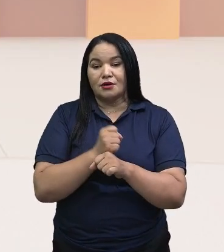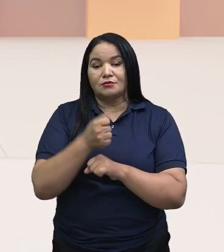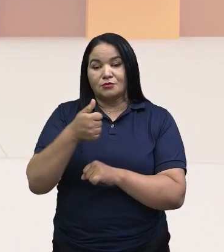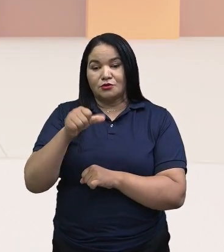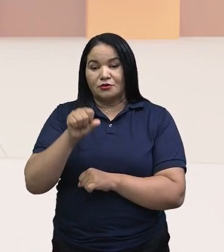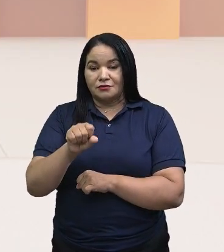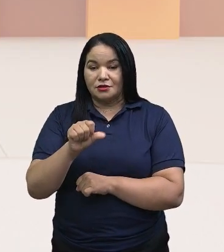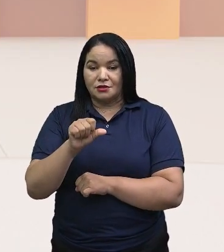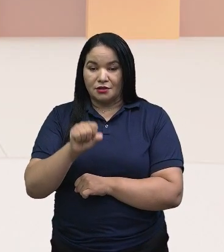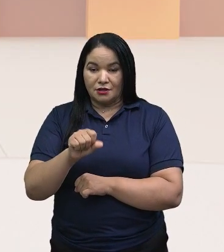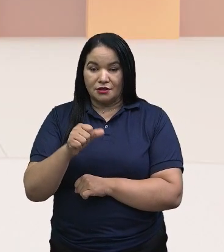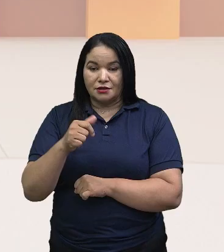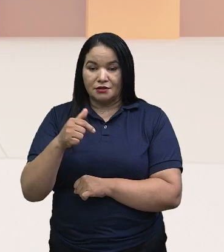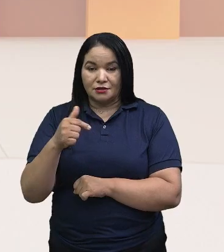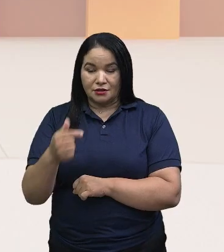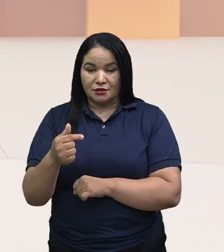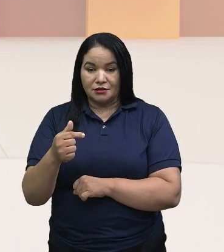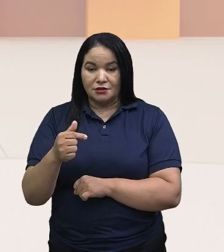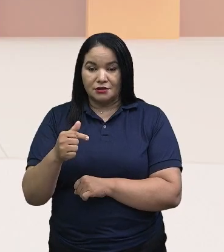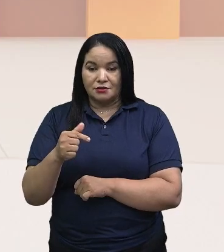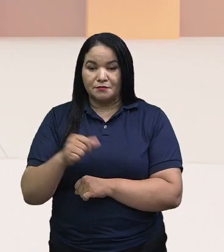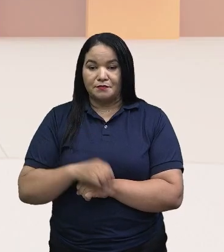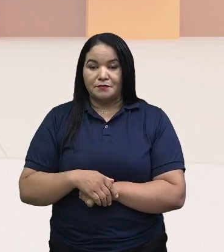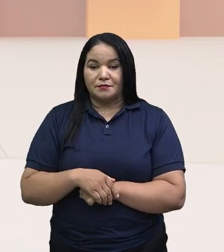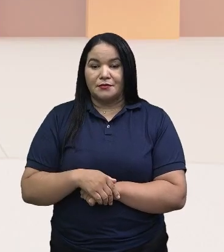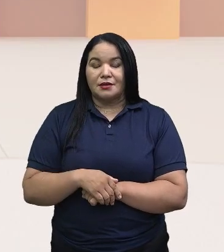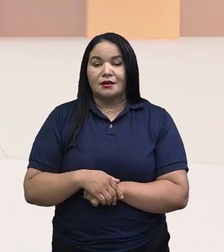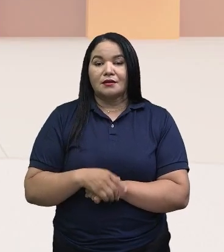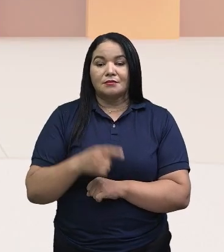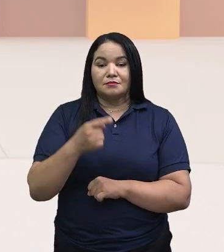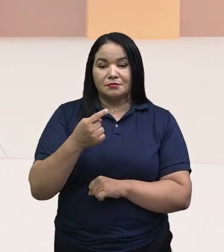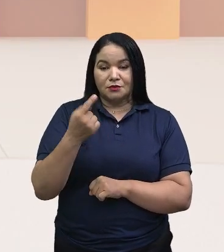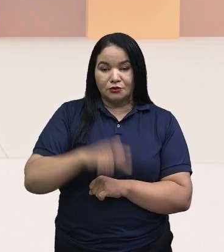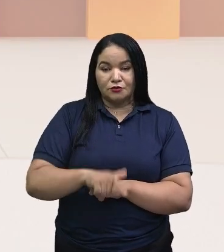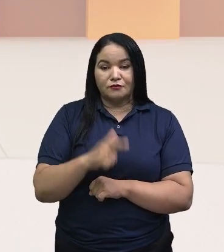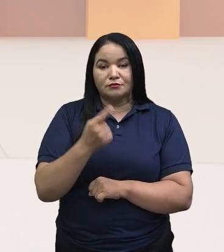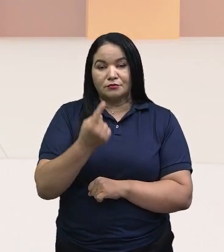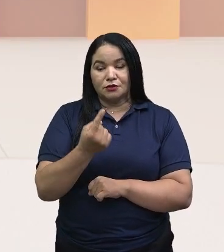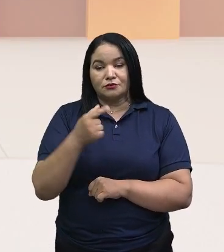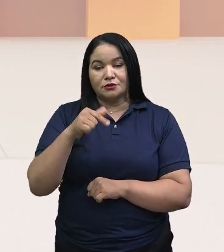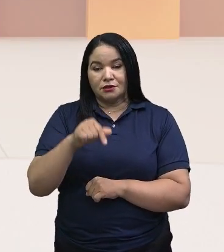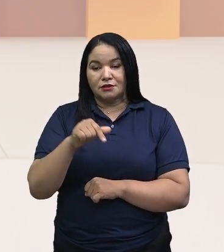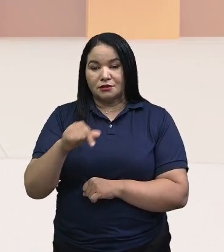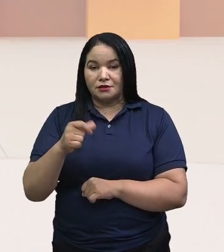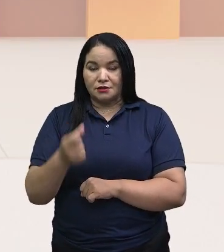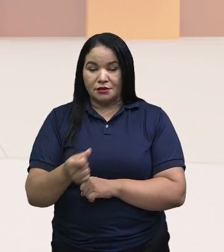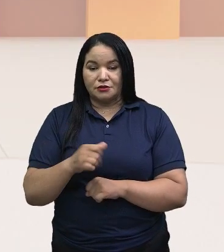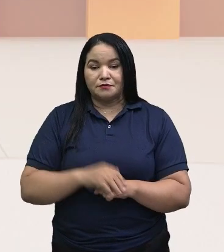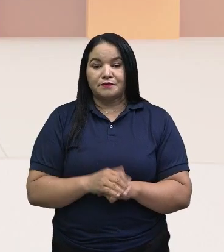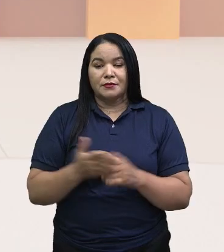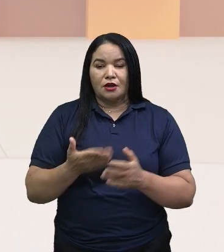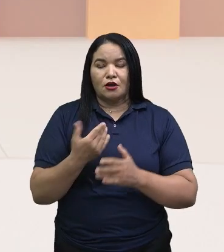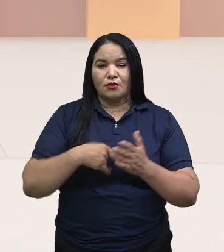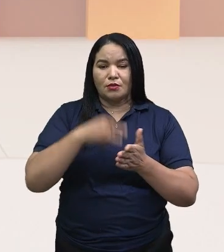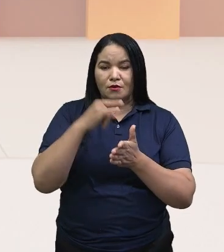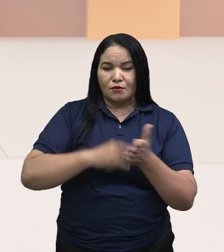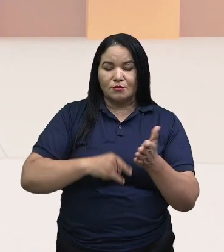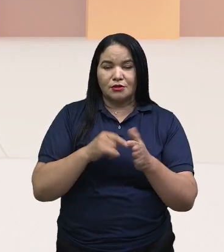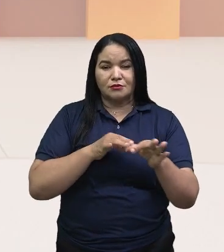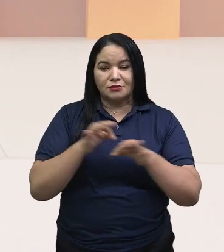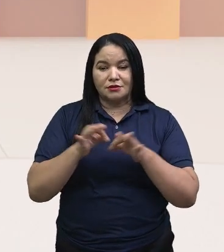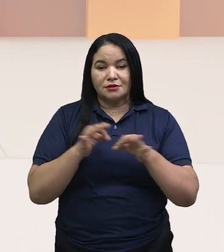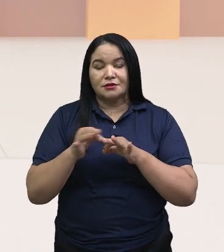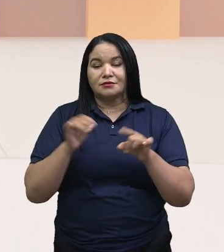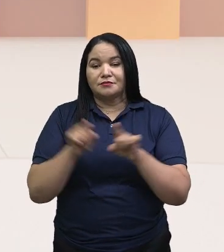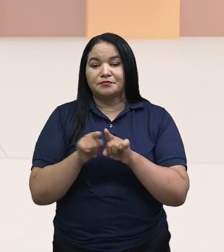1776. Esse documento vai ser o documento que vai desatrelar o território